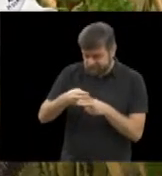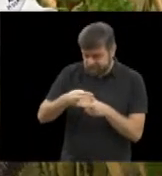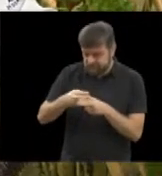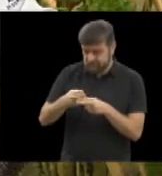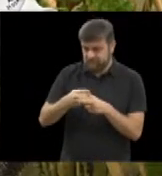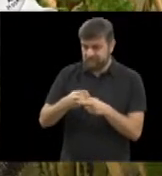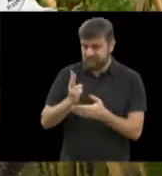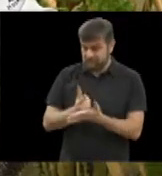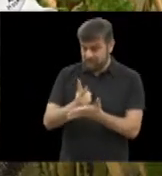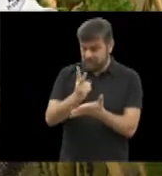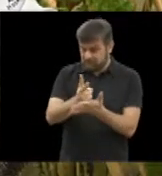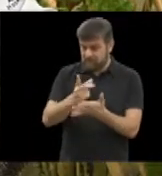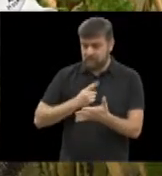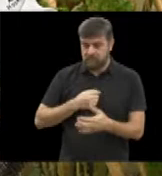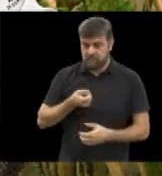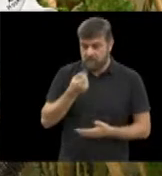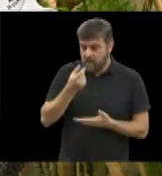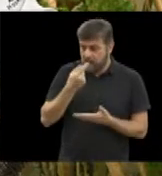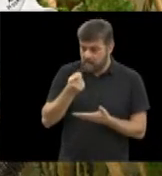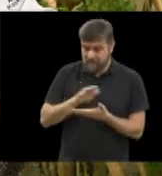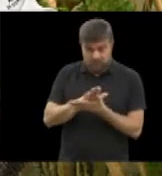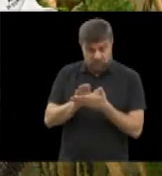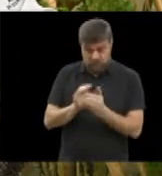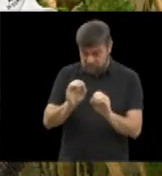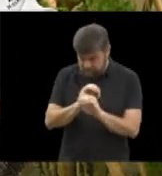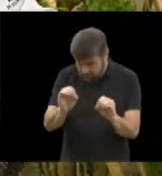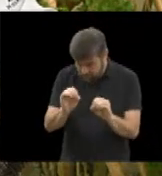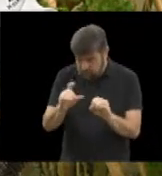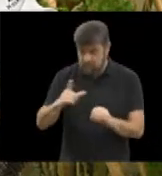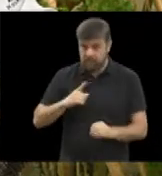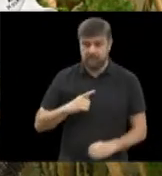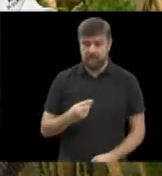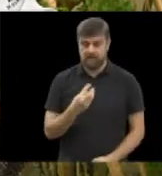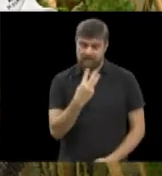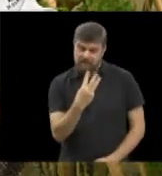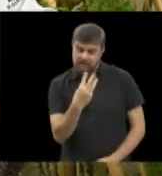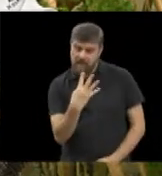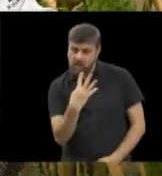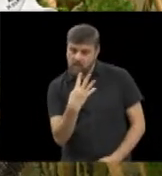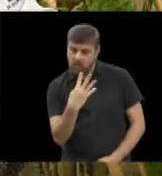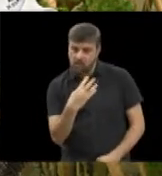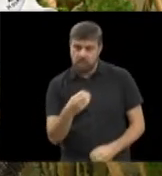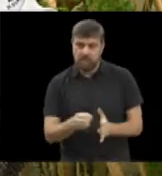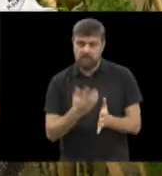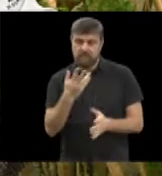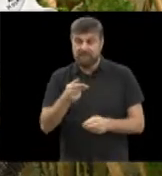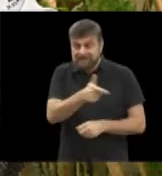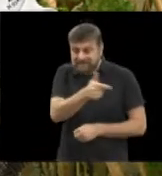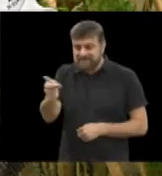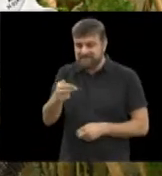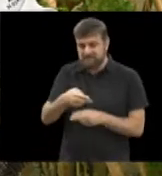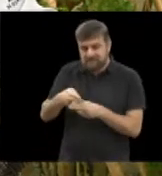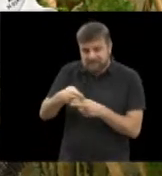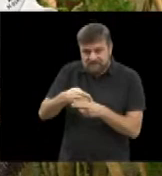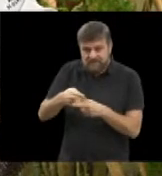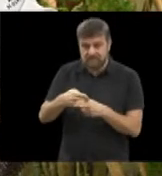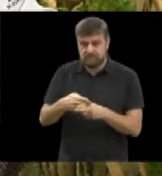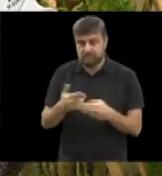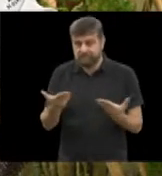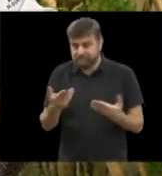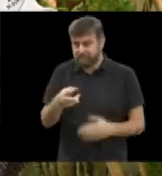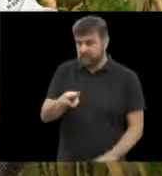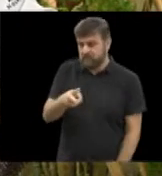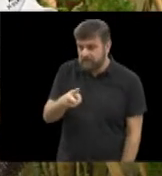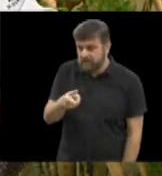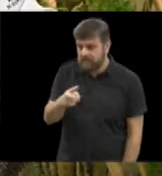sem o uso de método anticoncepcional e tem pelo menos 3 a 4 relações sexuais por semana. Quando esse